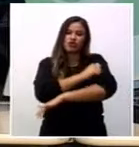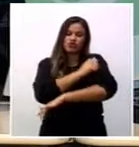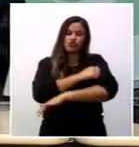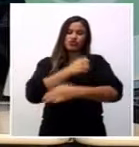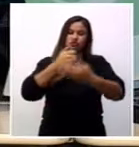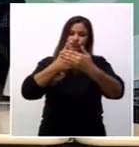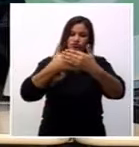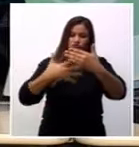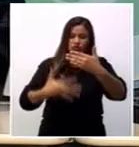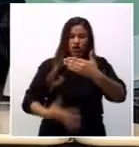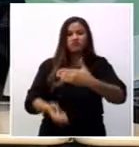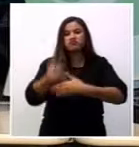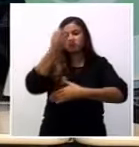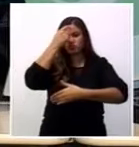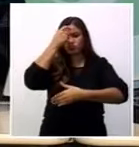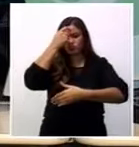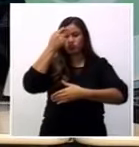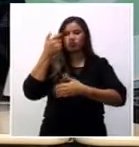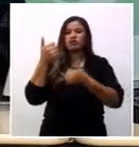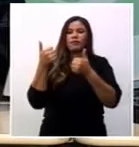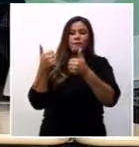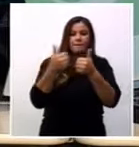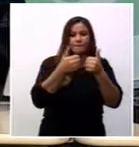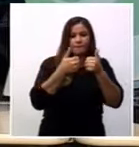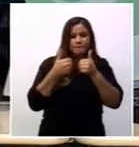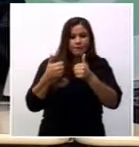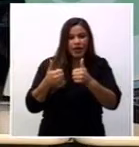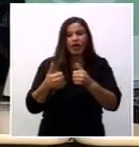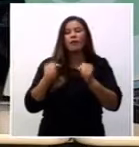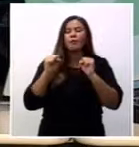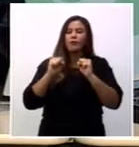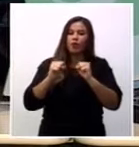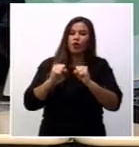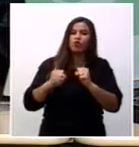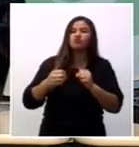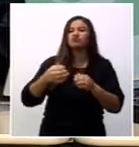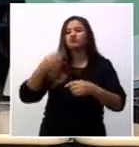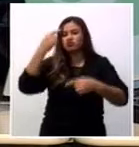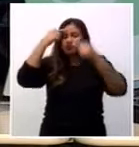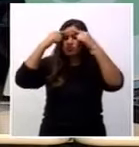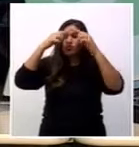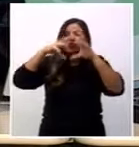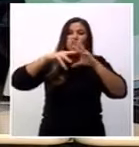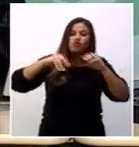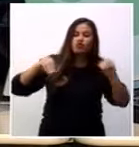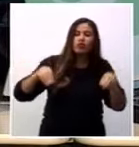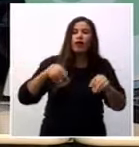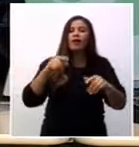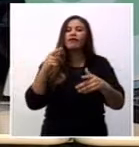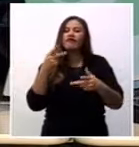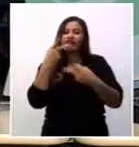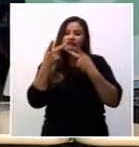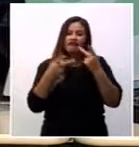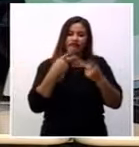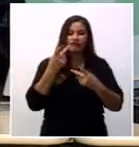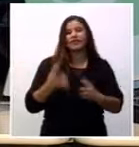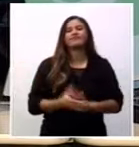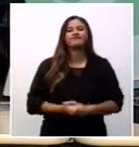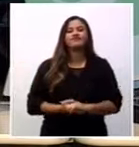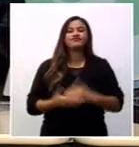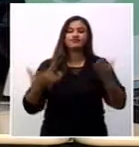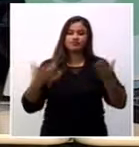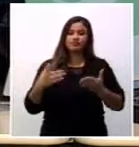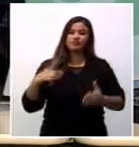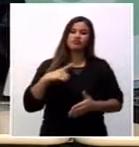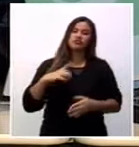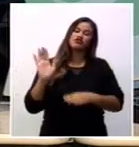de forma consciente, né? Aproveitem esse momento para colocar suas contribuições, tirar suas dúvidas. E agora nós vamos para um vídeo